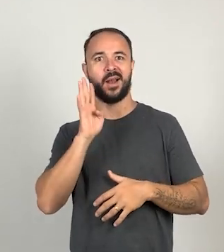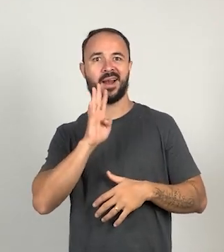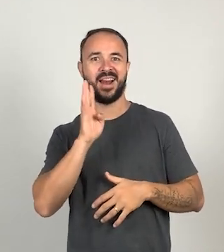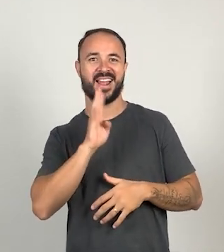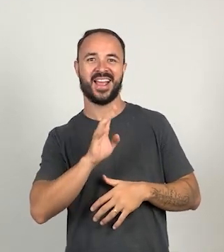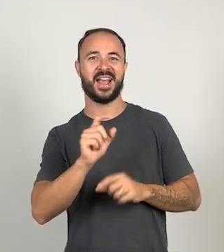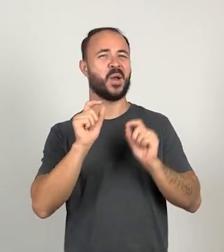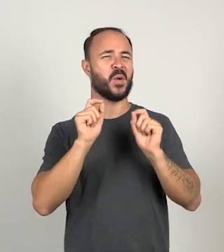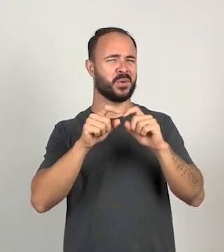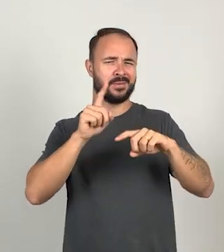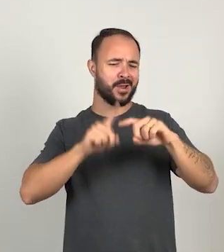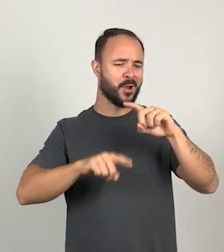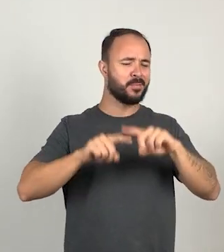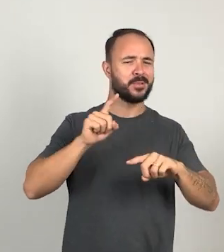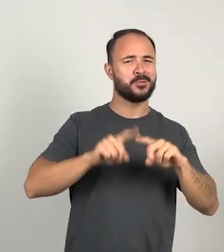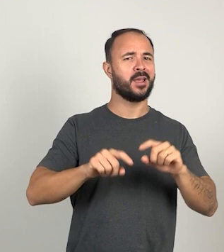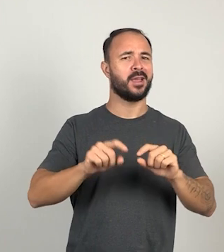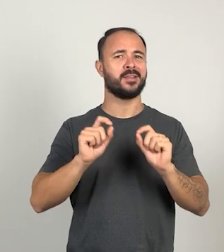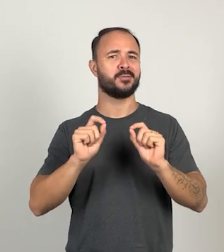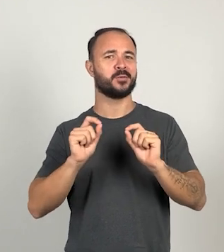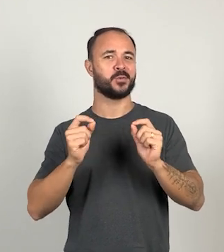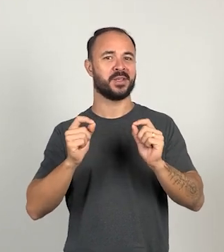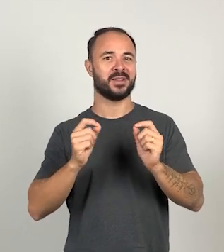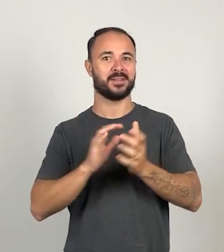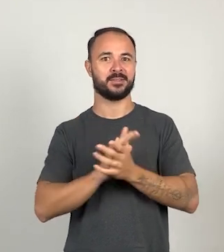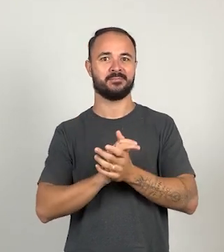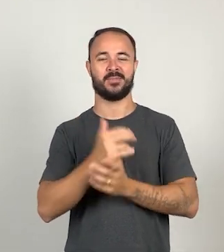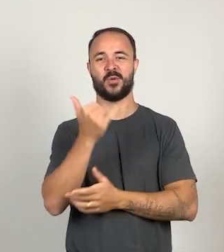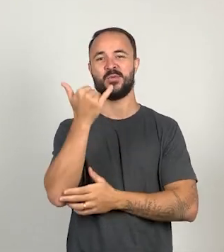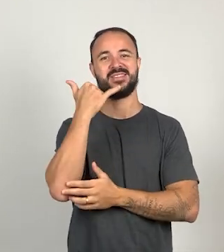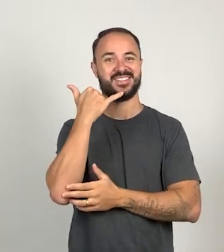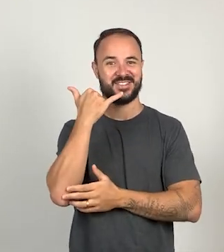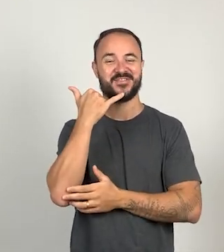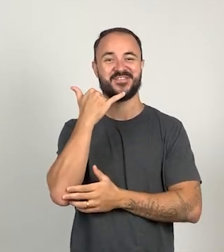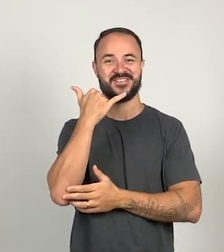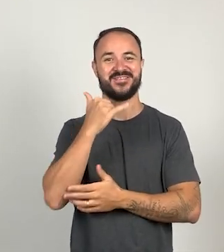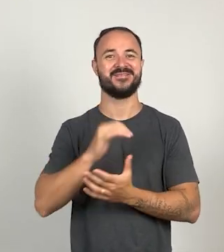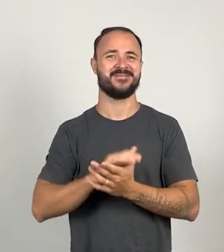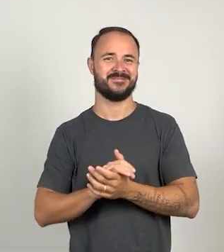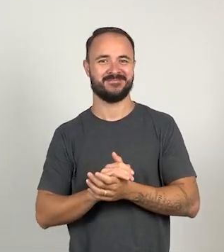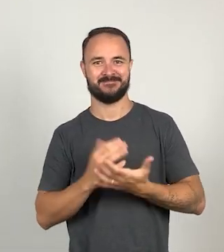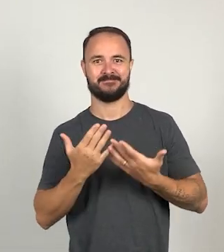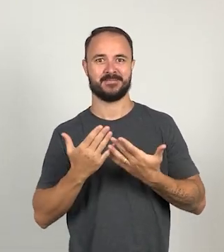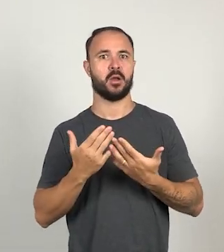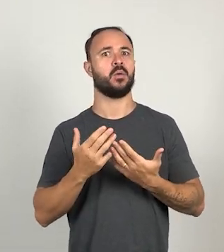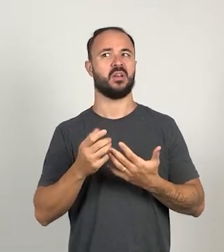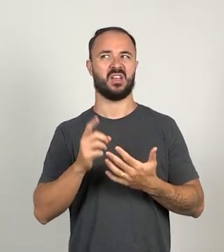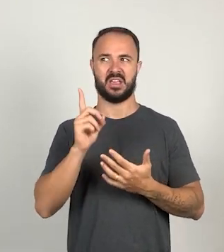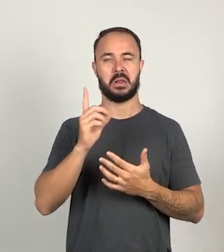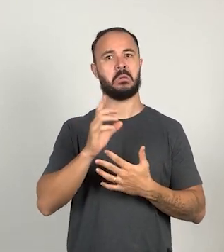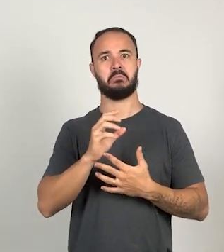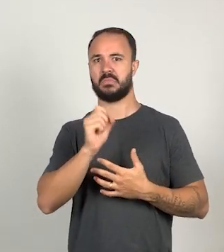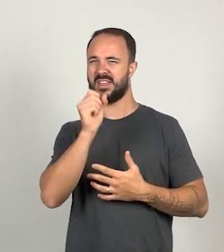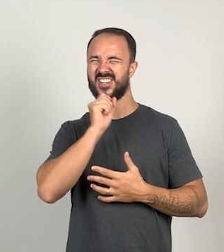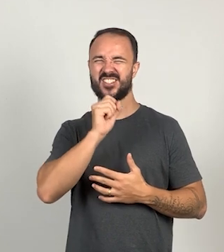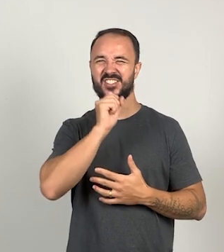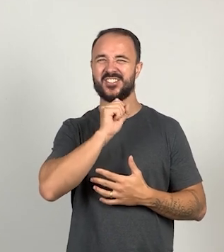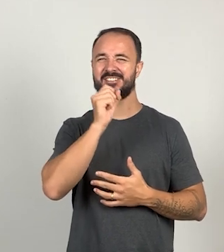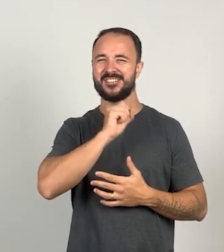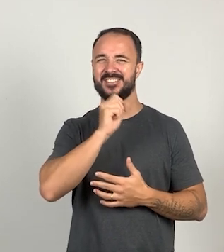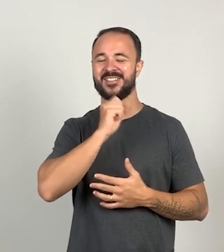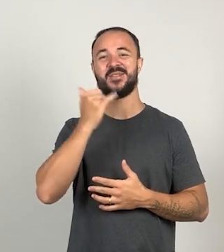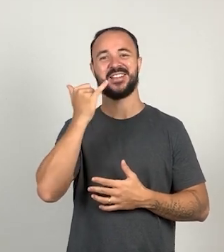legal! Que objeto é esse? Um telefone. Um telefone com um modelo bem